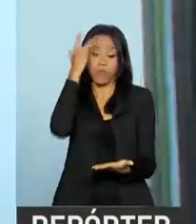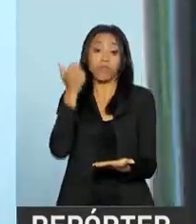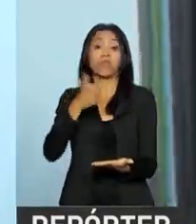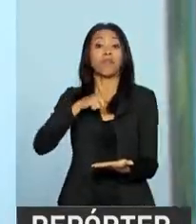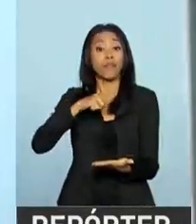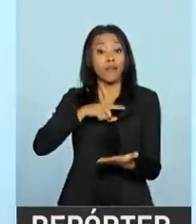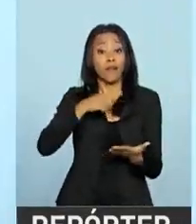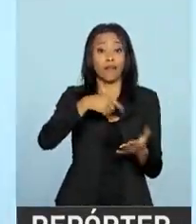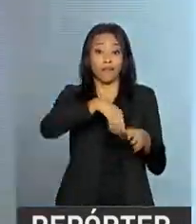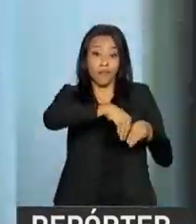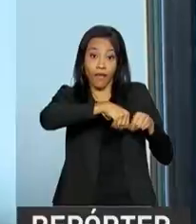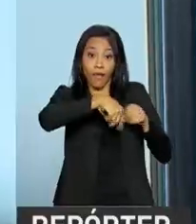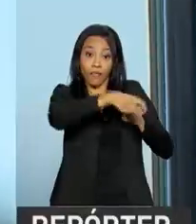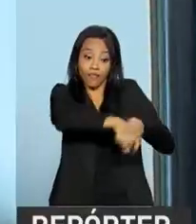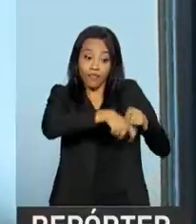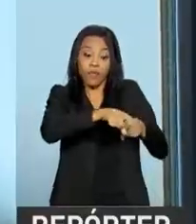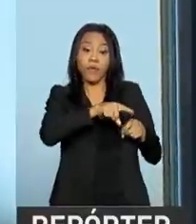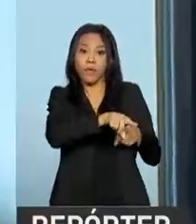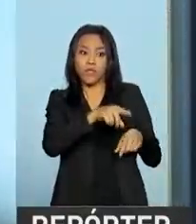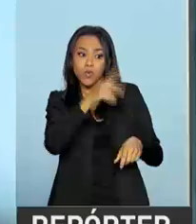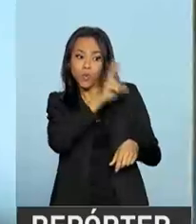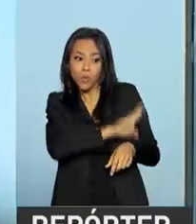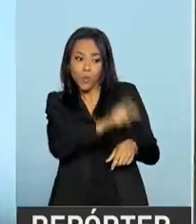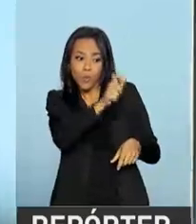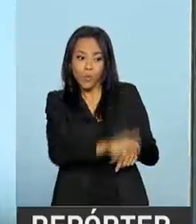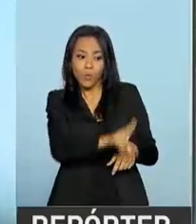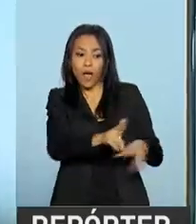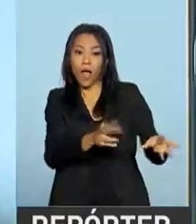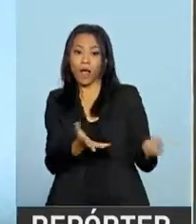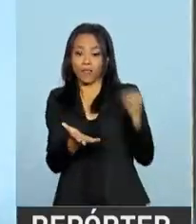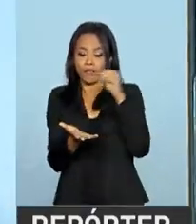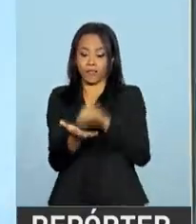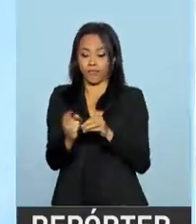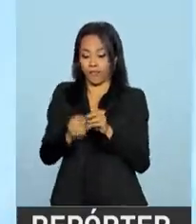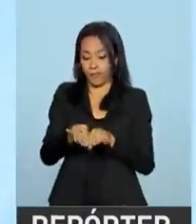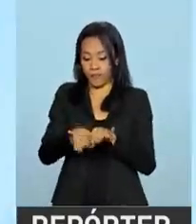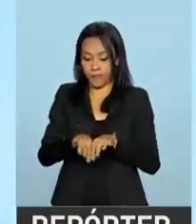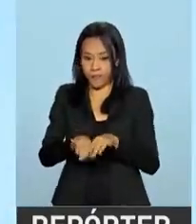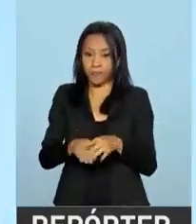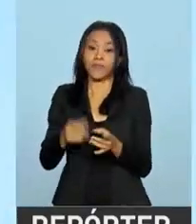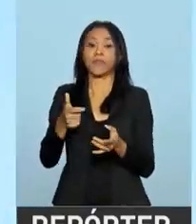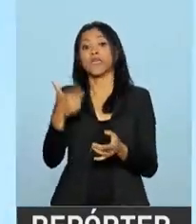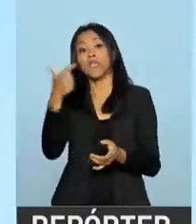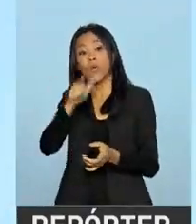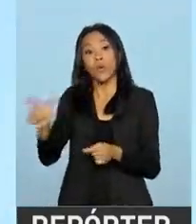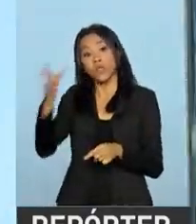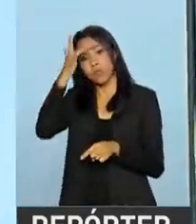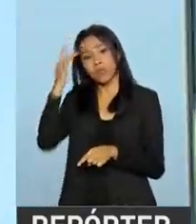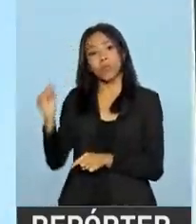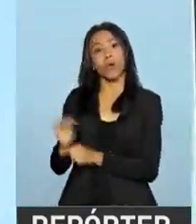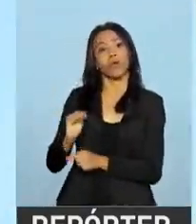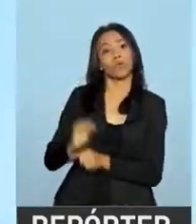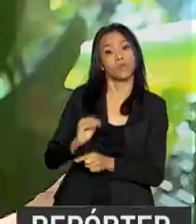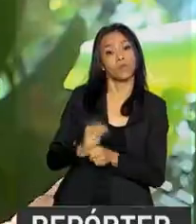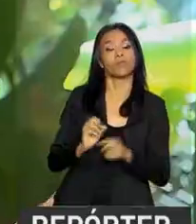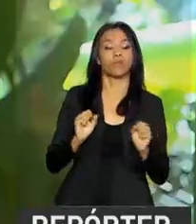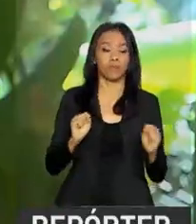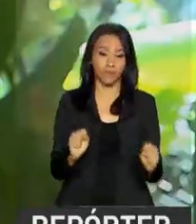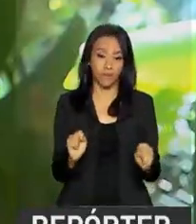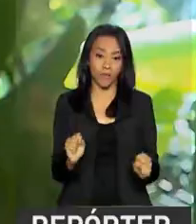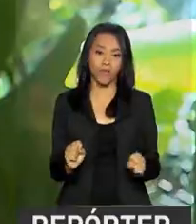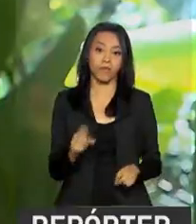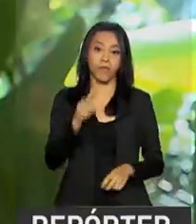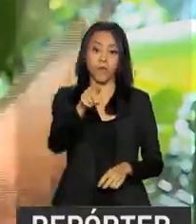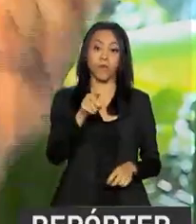com nascentes podem cadastrar a área e outras pessoas podem adotá las para que sejam revitalizados na hora que